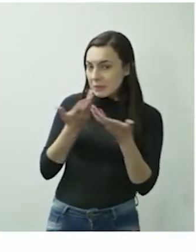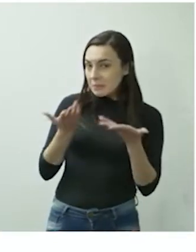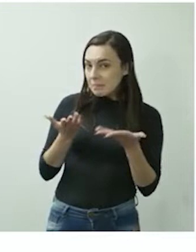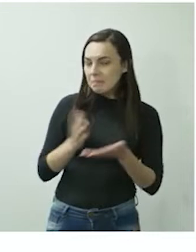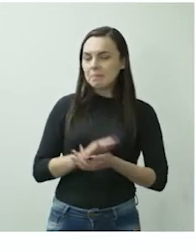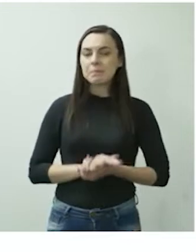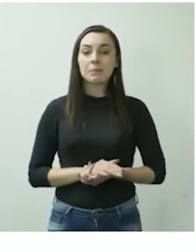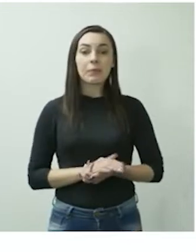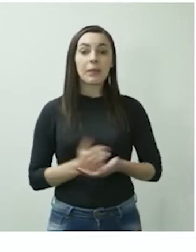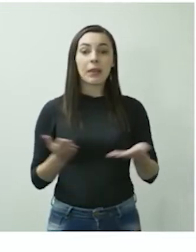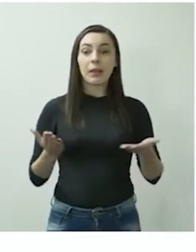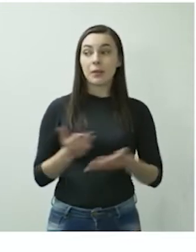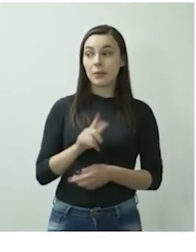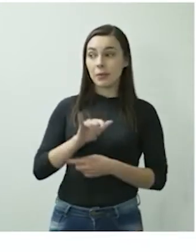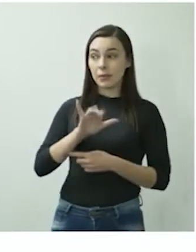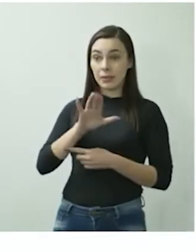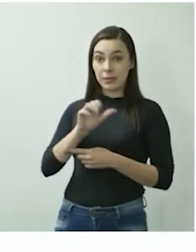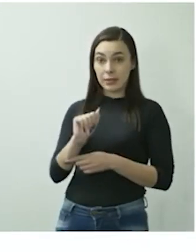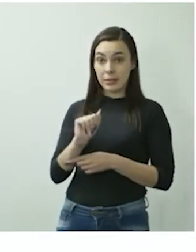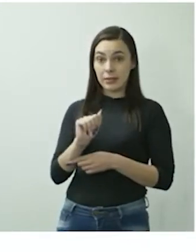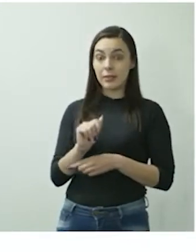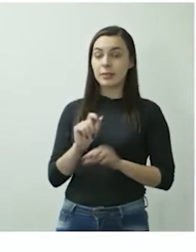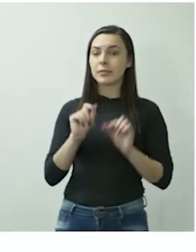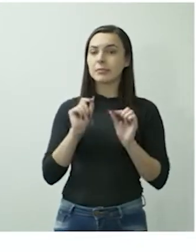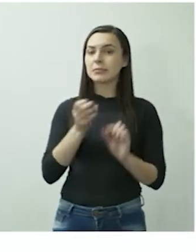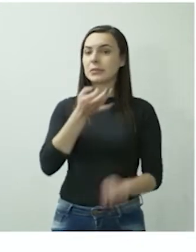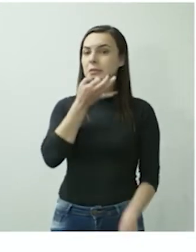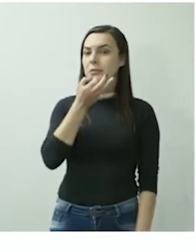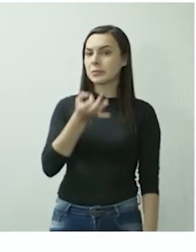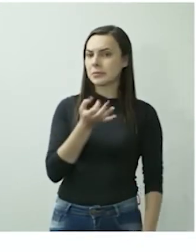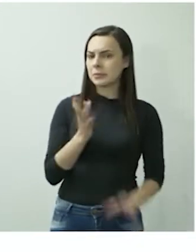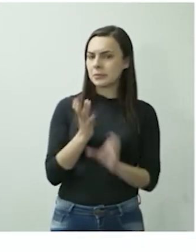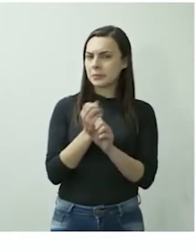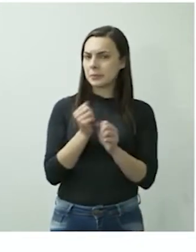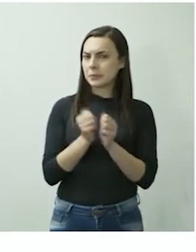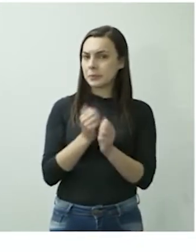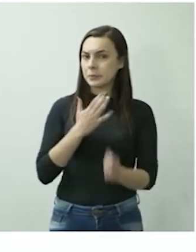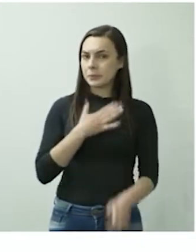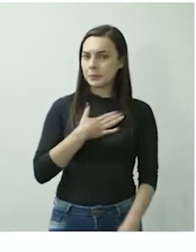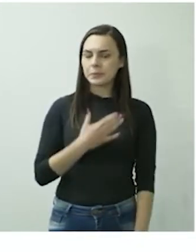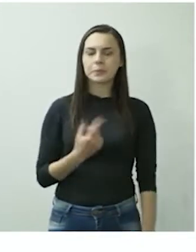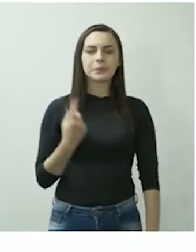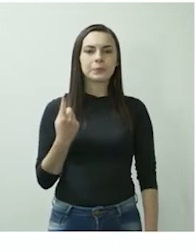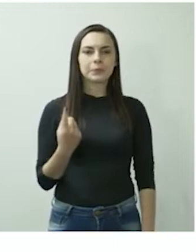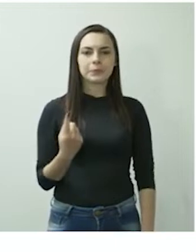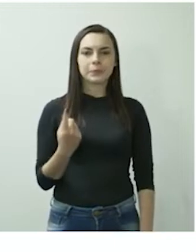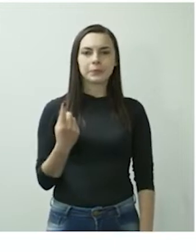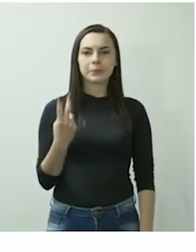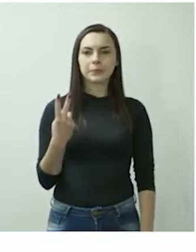A Lia acha que tem, vamos ver, contem junto comigo.